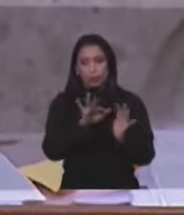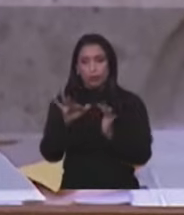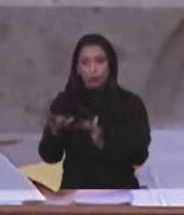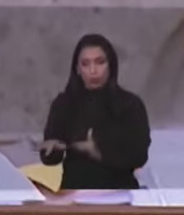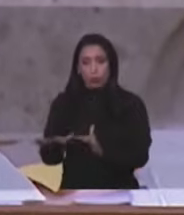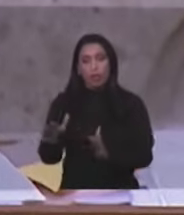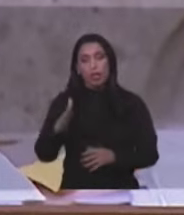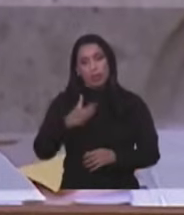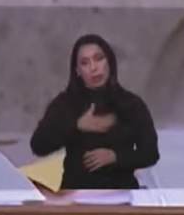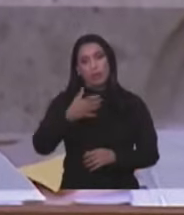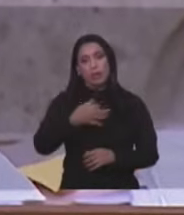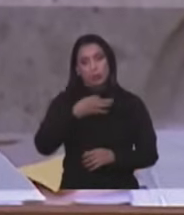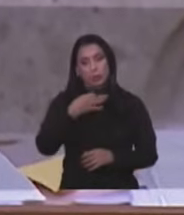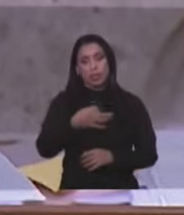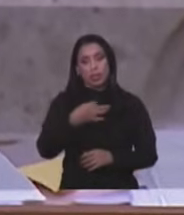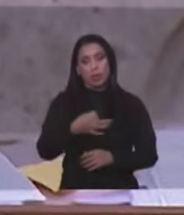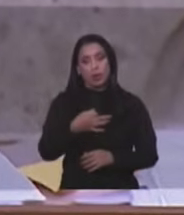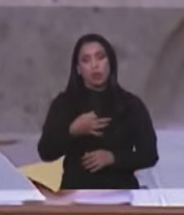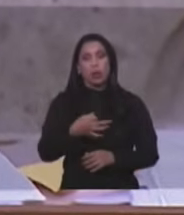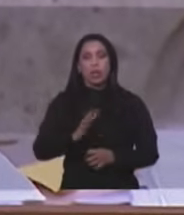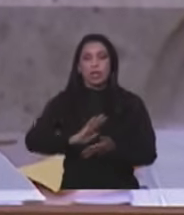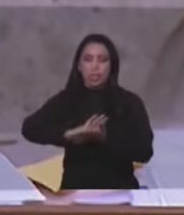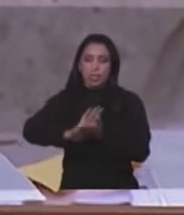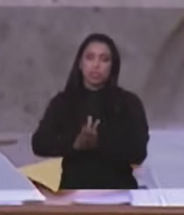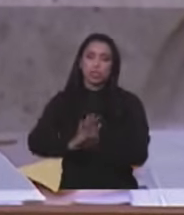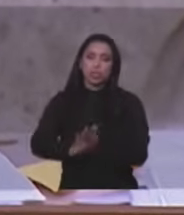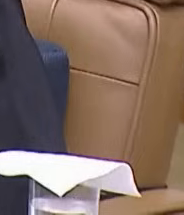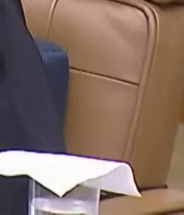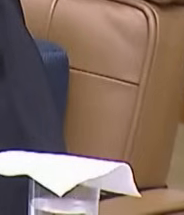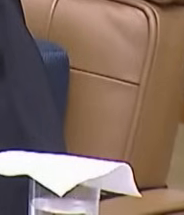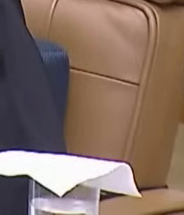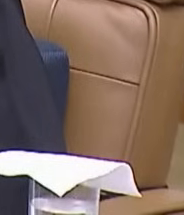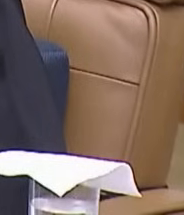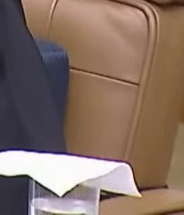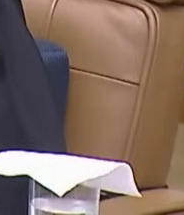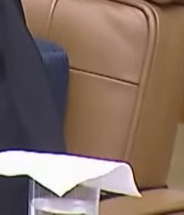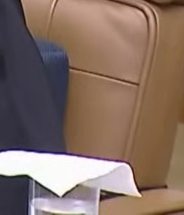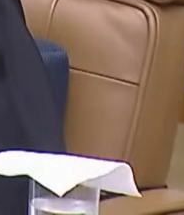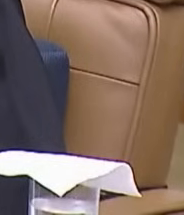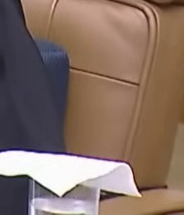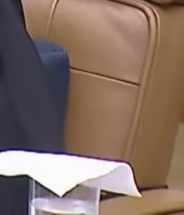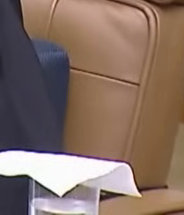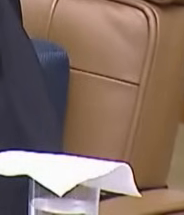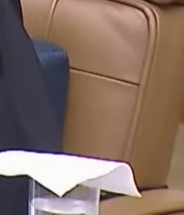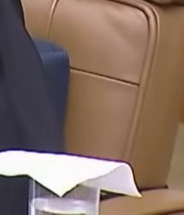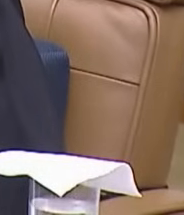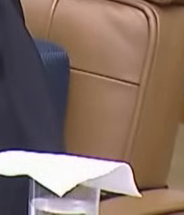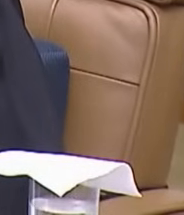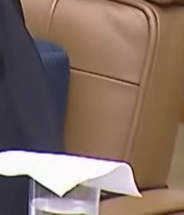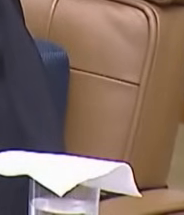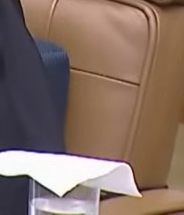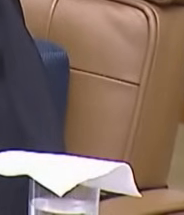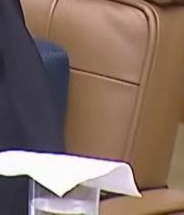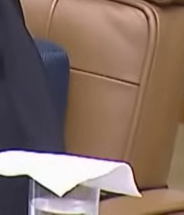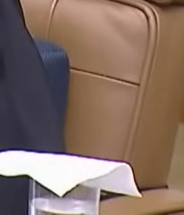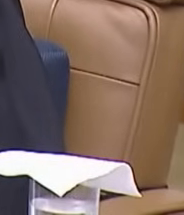do aborto pessoas que realizarem o procedimento até 12 semanas de gestação não poderão ser punidas judicialmente isso não significa porém